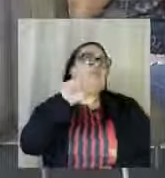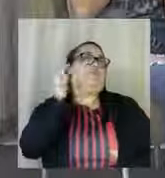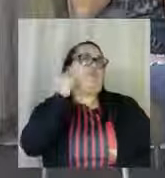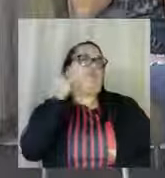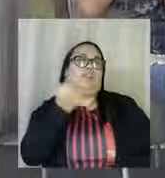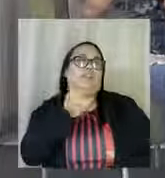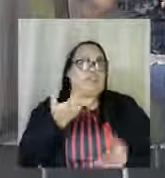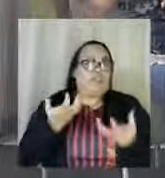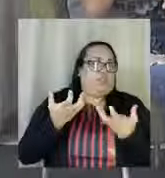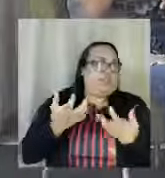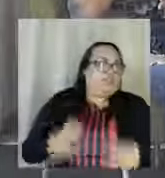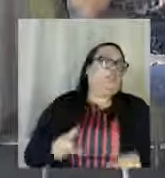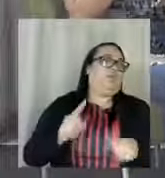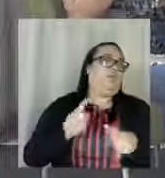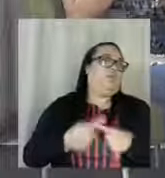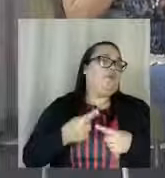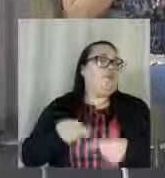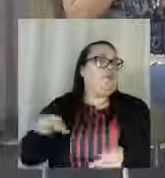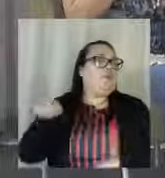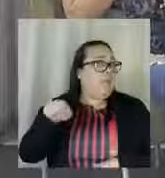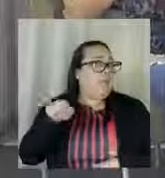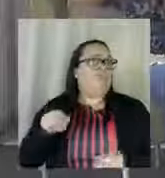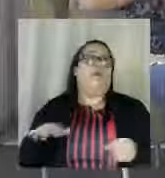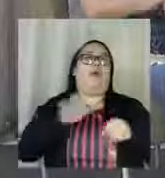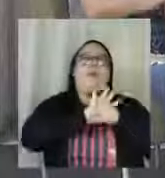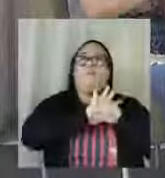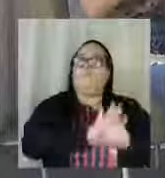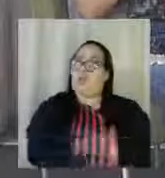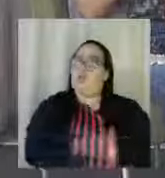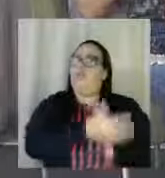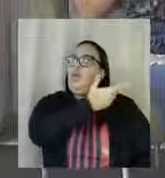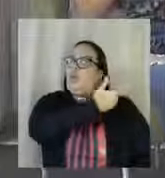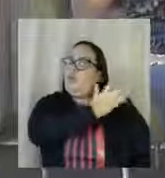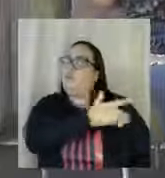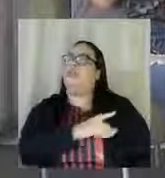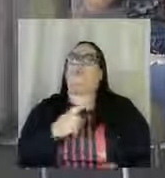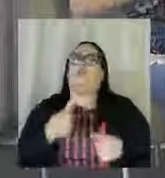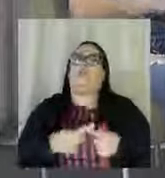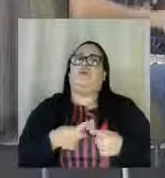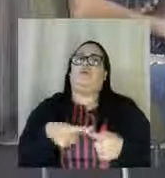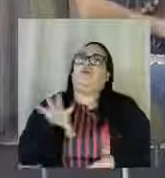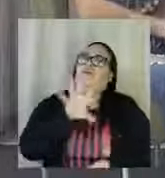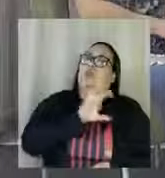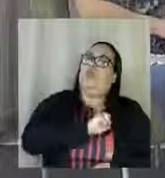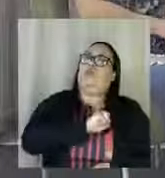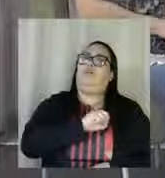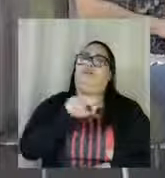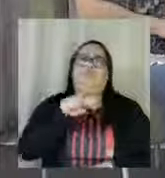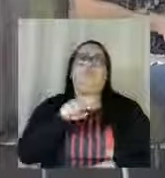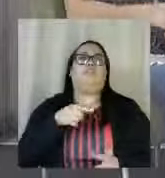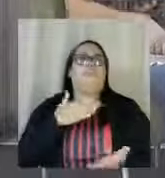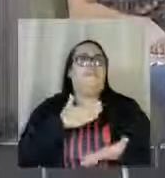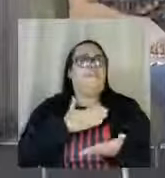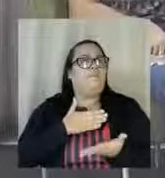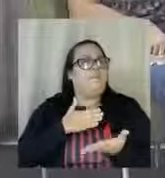querer, que esse também é um tipo de preconceito, né? É o preconceito nas relações afetivas. Você já passou, já vivenciou com isso?